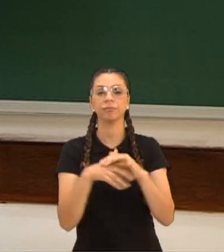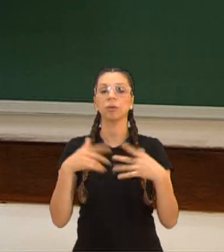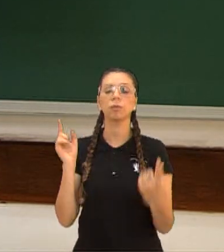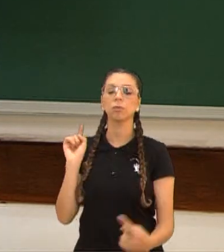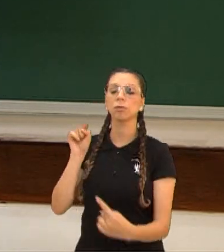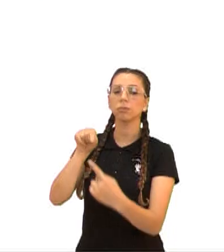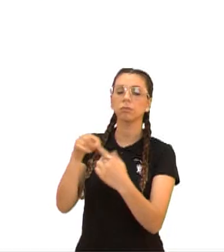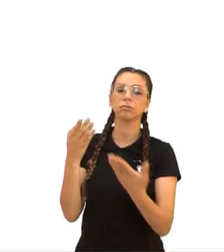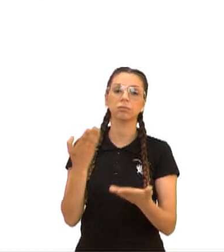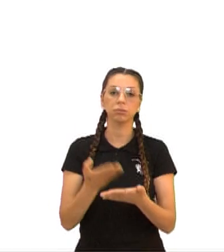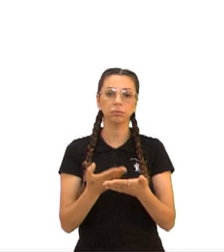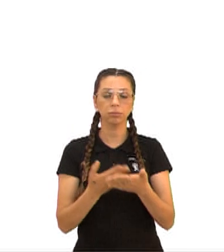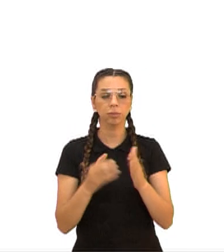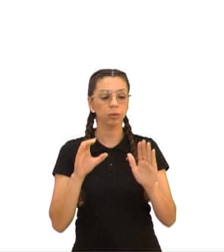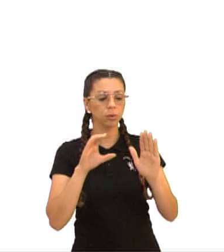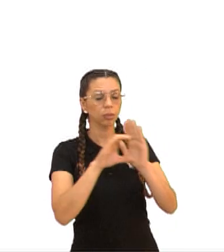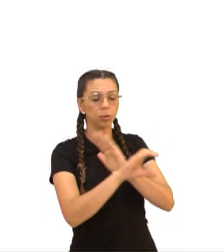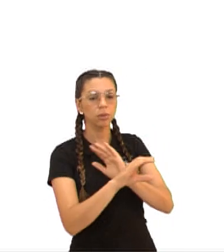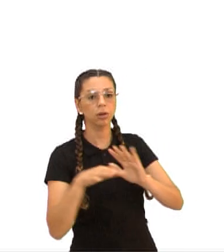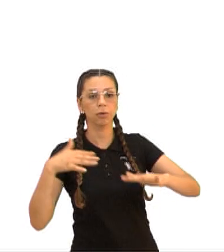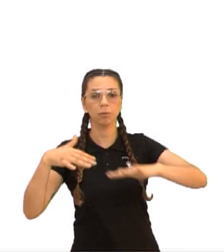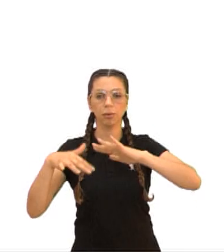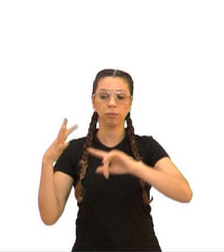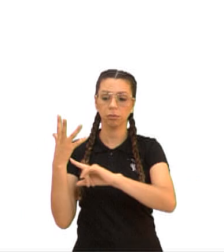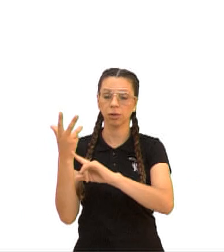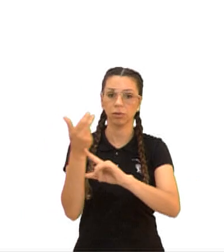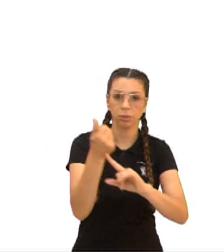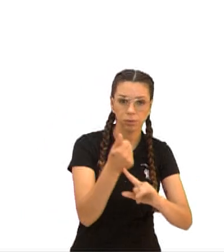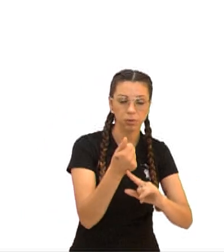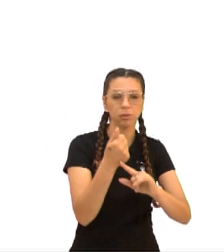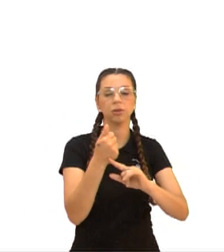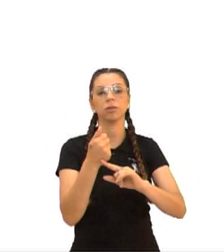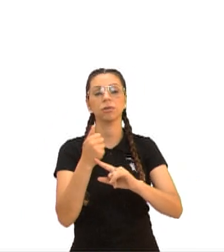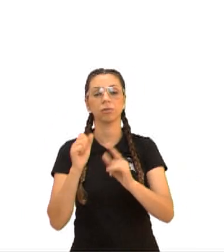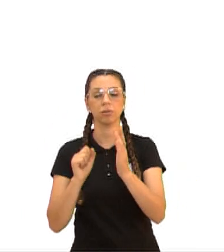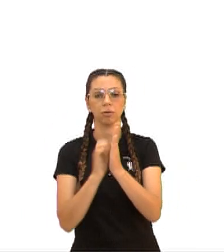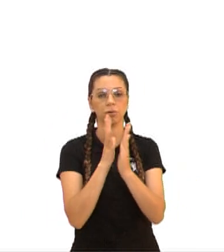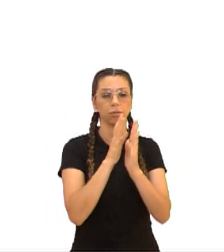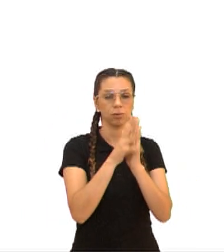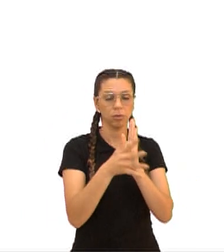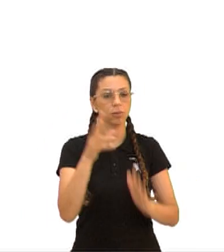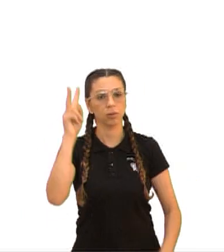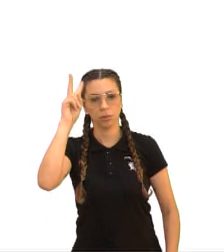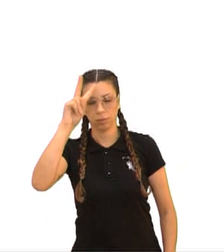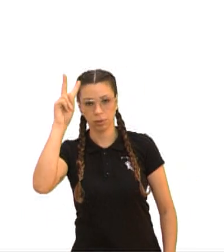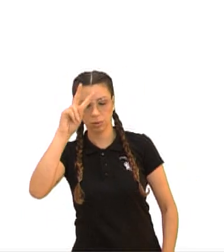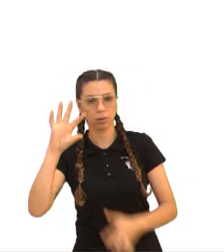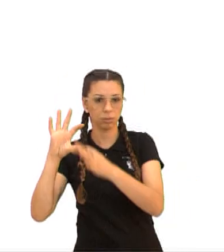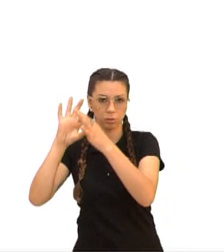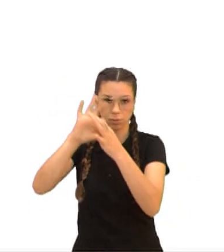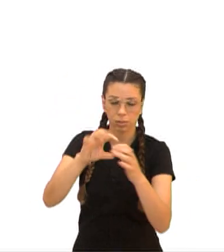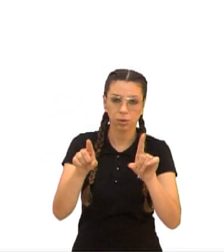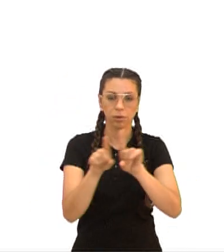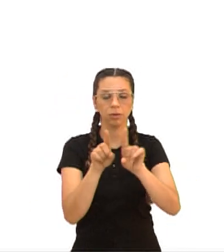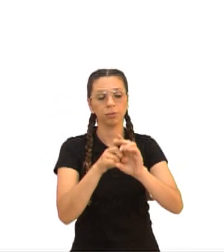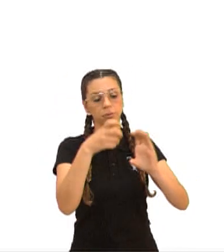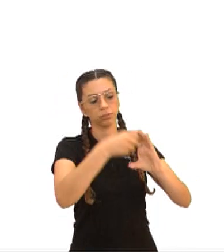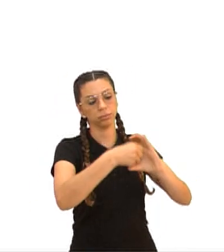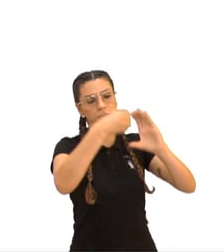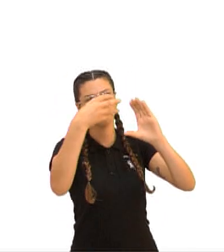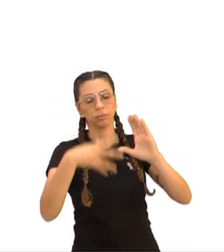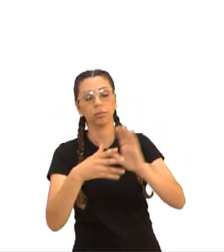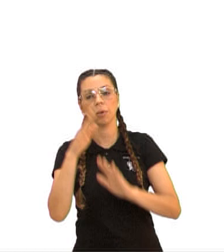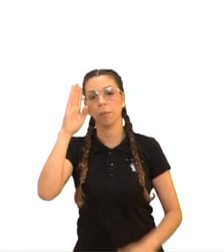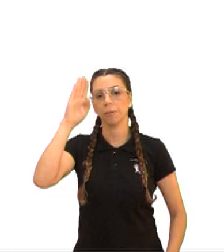nossa aula. Conceituar o movimento artístico do impressionismo através do seu contexto histórico, suas características pontuais e